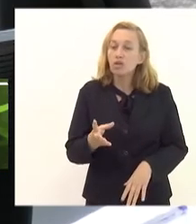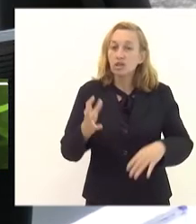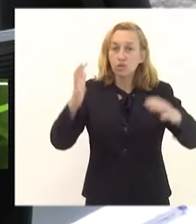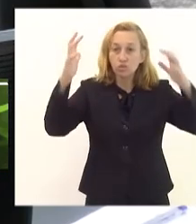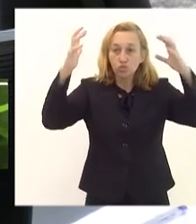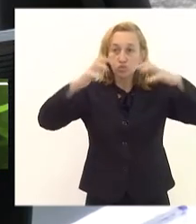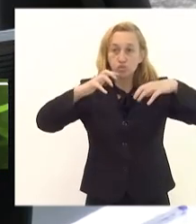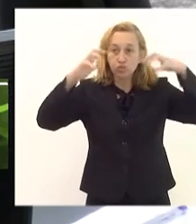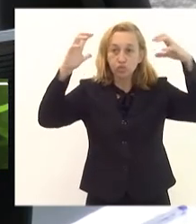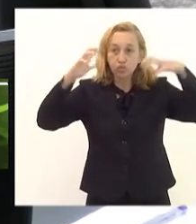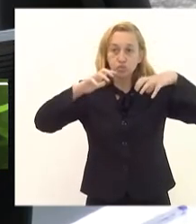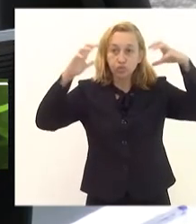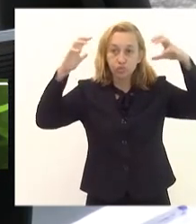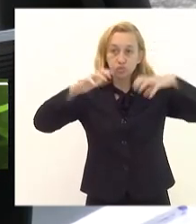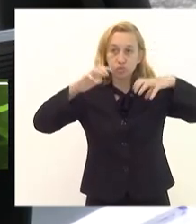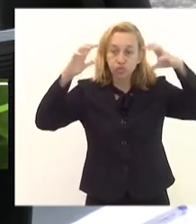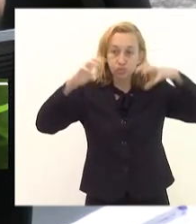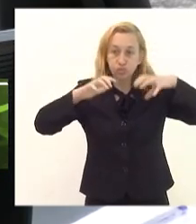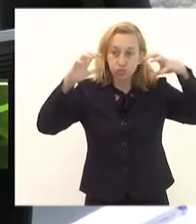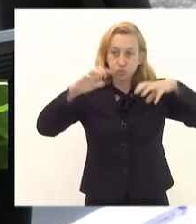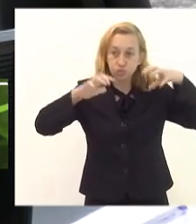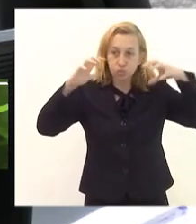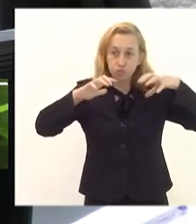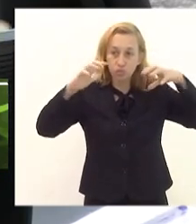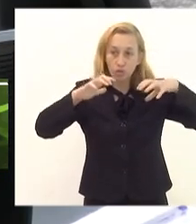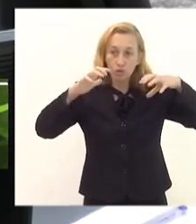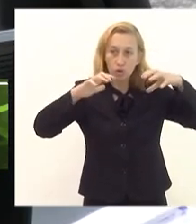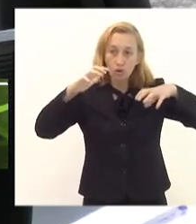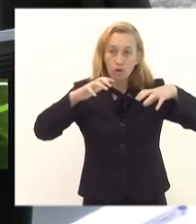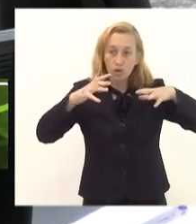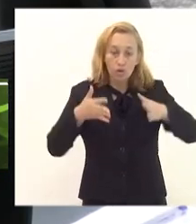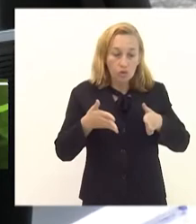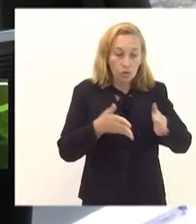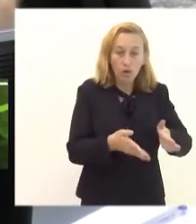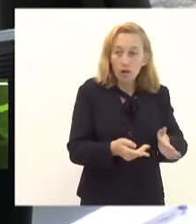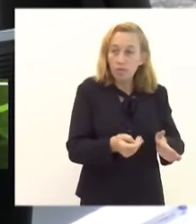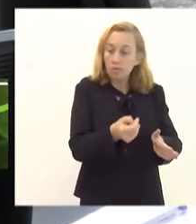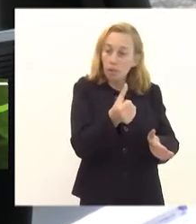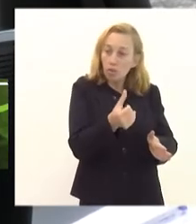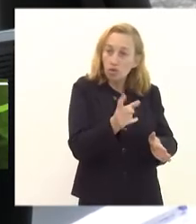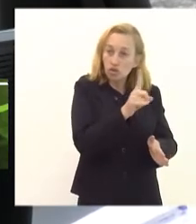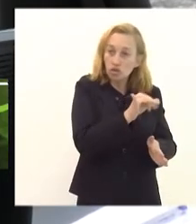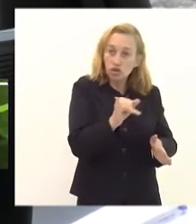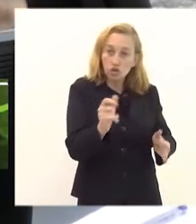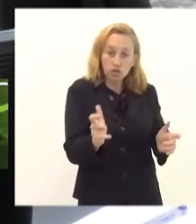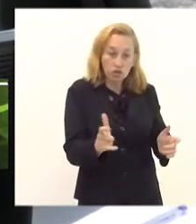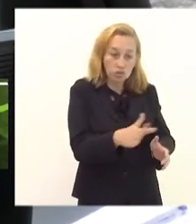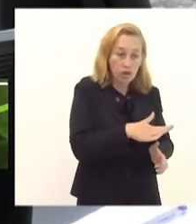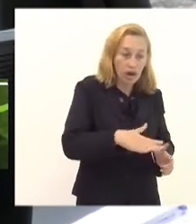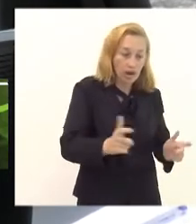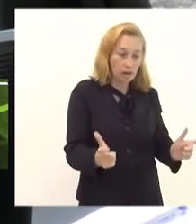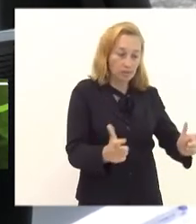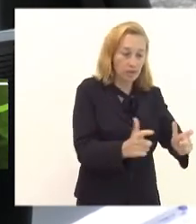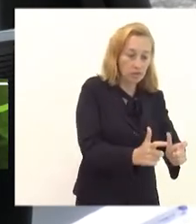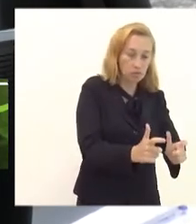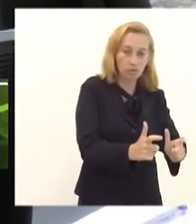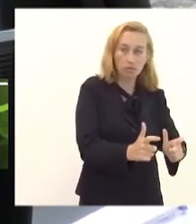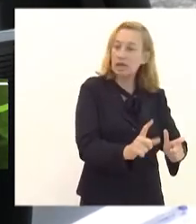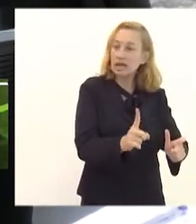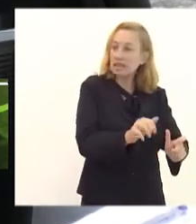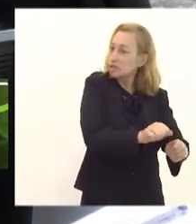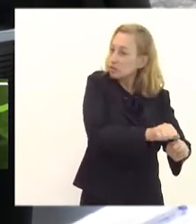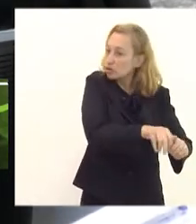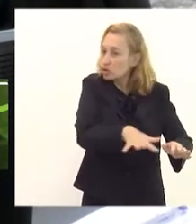chuva concentra em poucos dias numa área menor. Ela não tem mais a